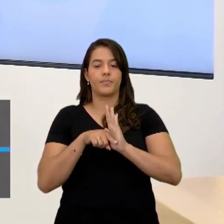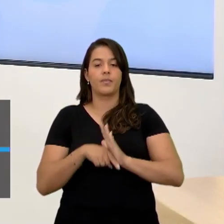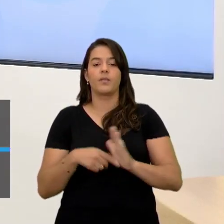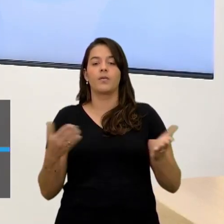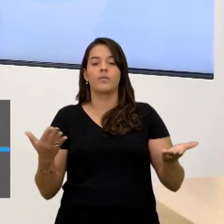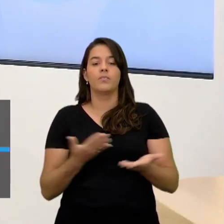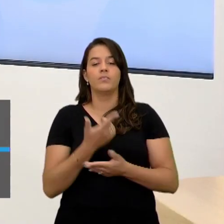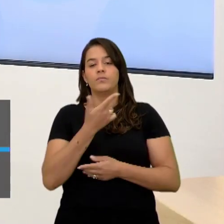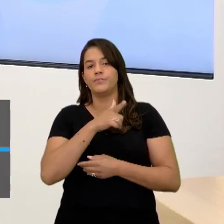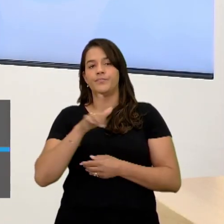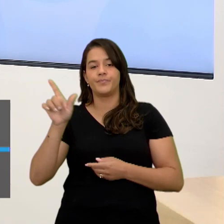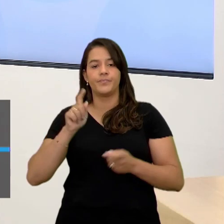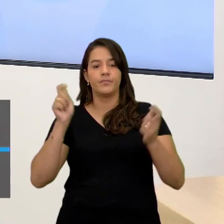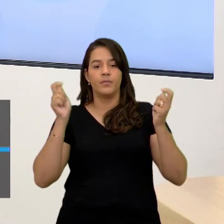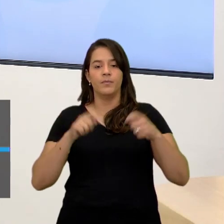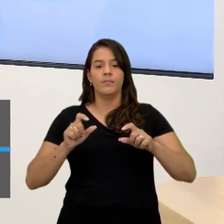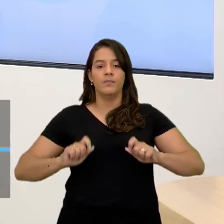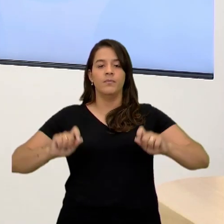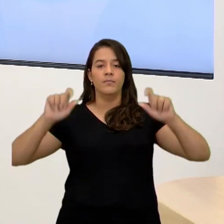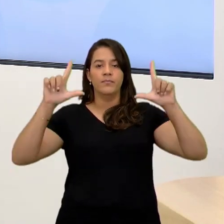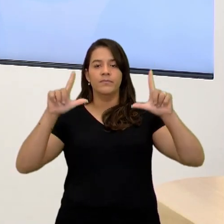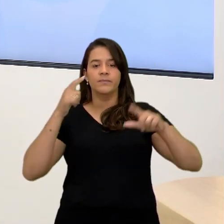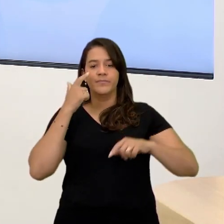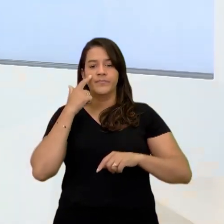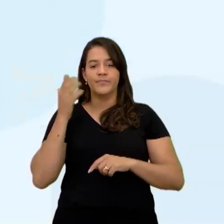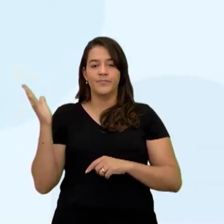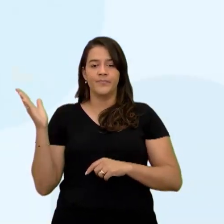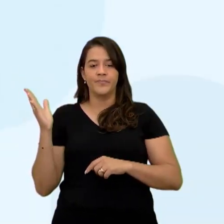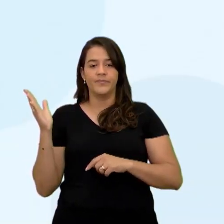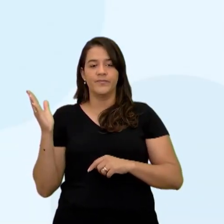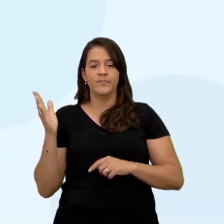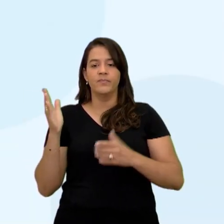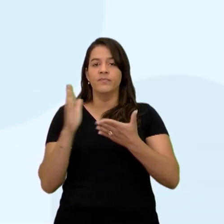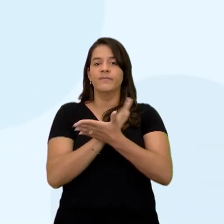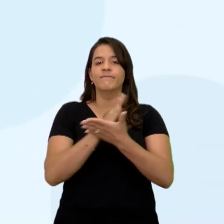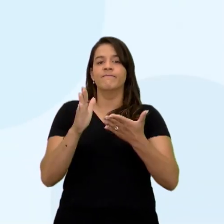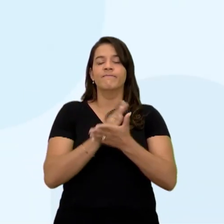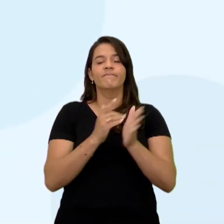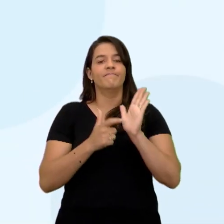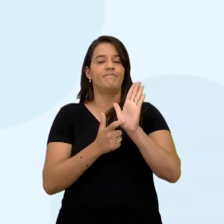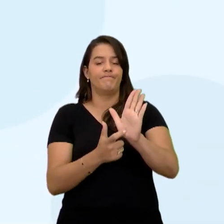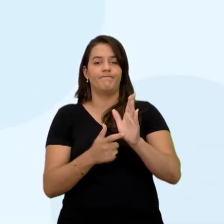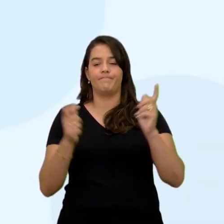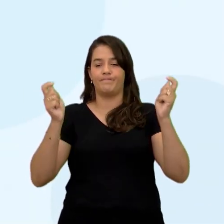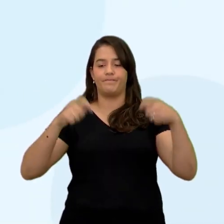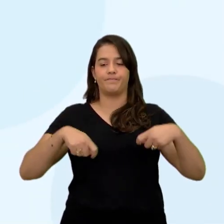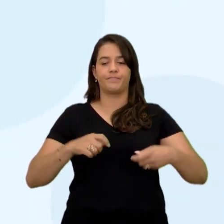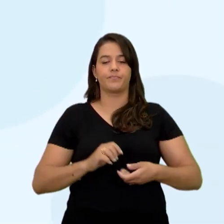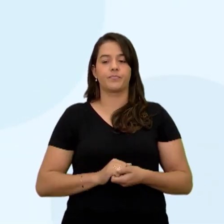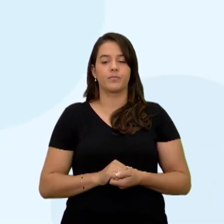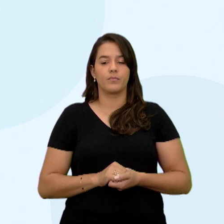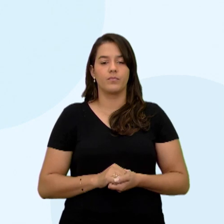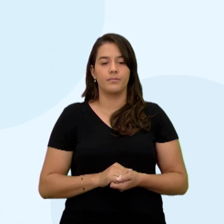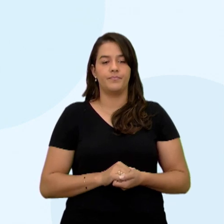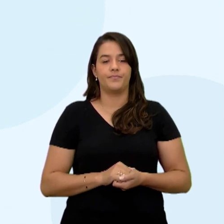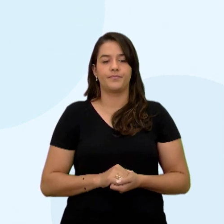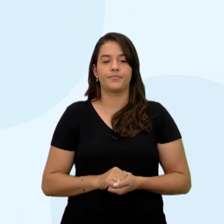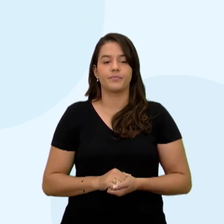agora outros recursos, vai aparecer na tela para vocês, tá cá uma página em branco, eu vou escrevendo algumas coisas para vocês. Por exemplo, olha só. É